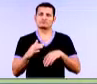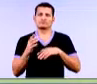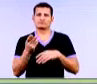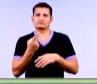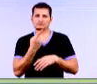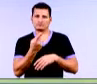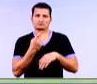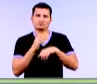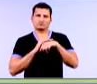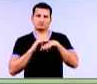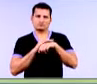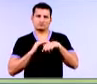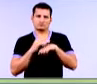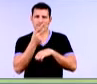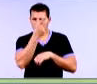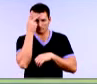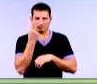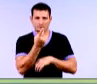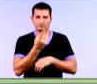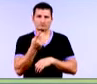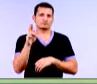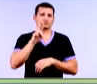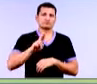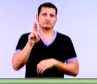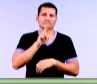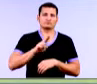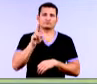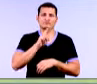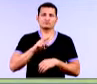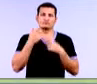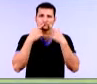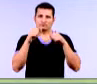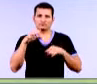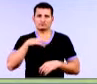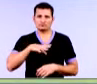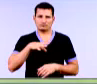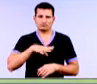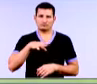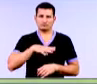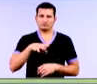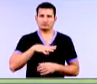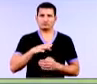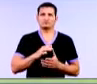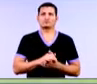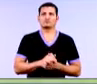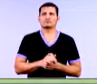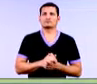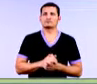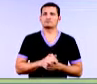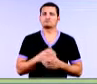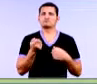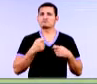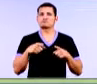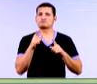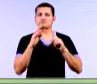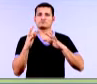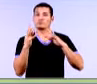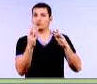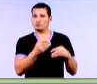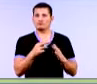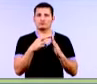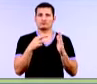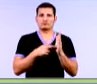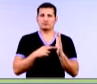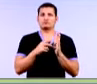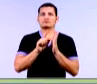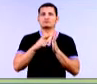pessoa, usando a língua portuguesa, a gente pode seguir, não precisa necessariamente seguir todas as regras gramaticais.